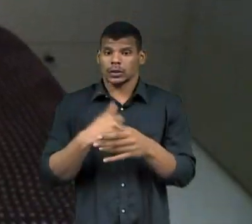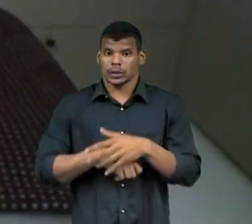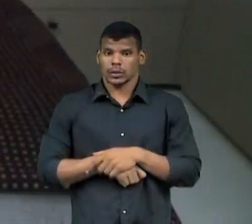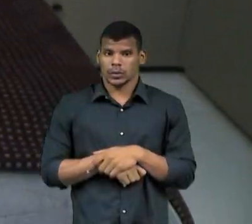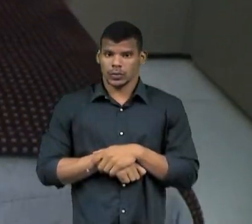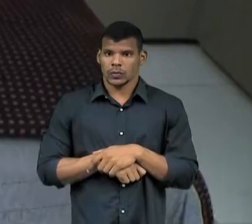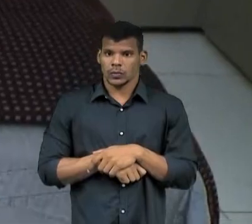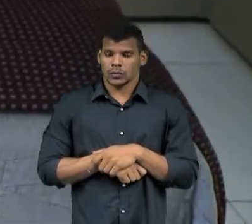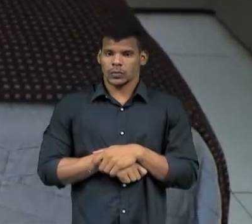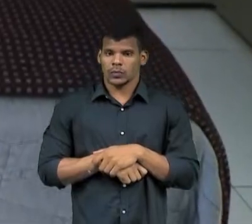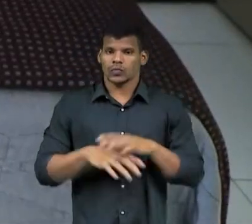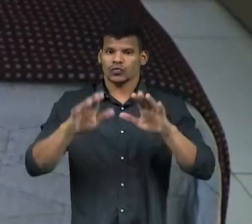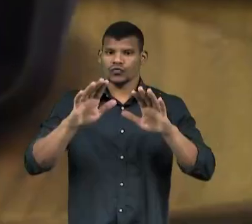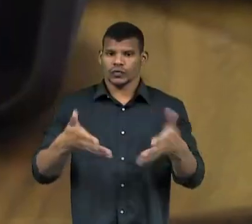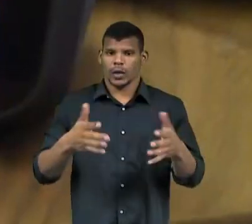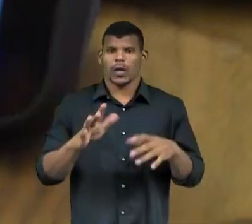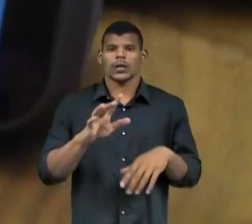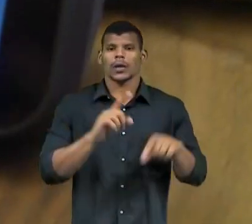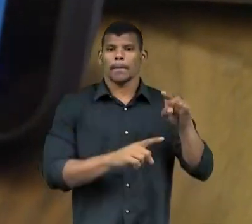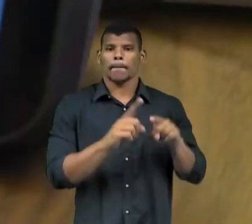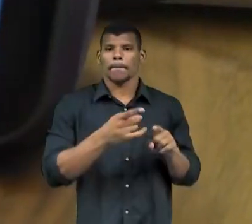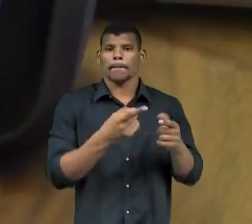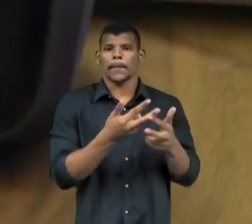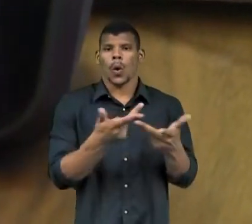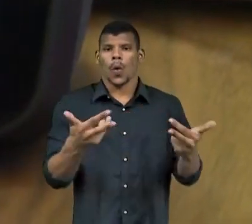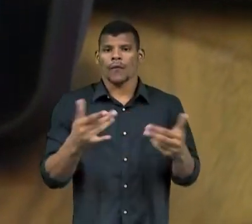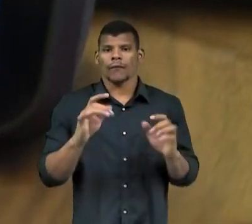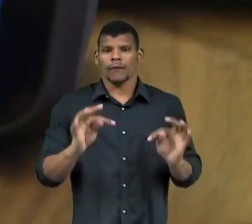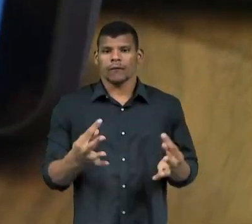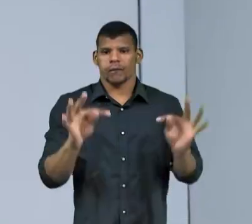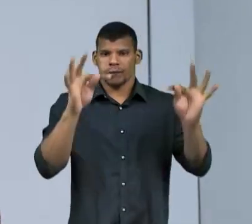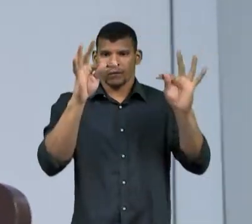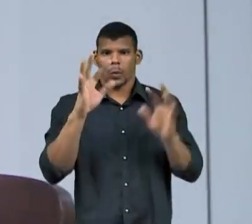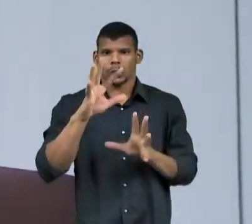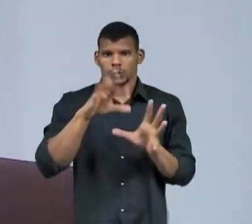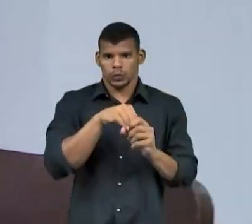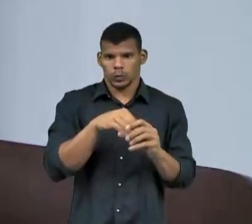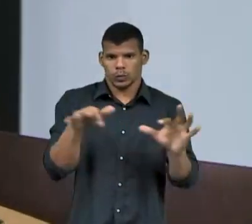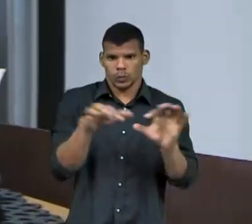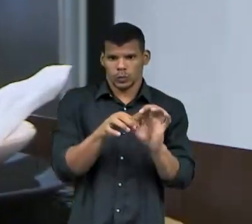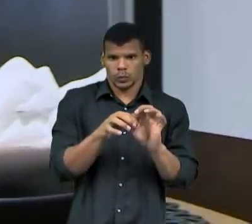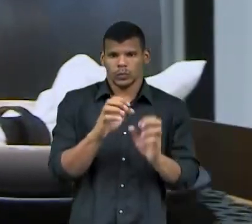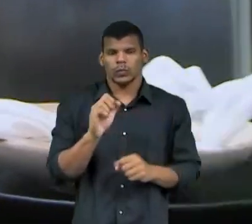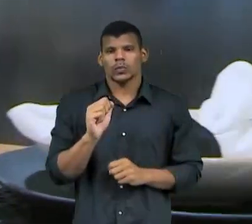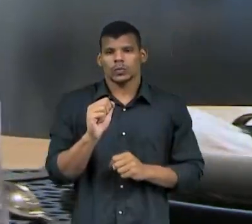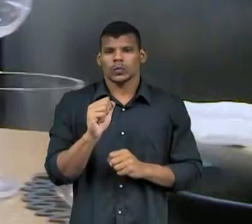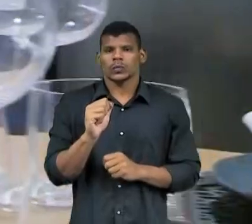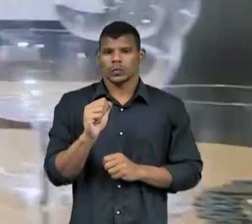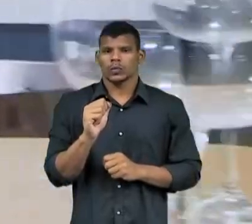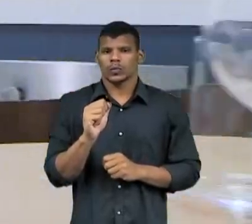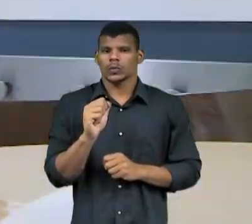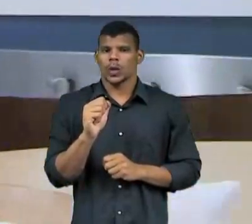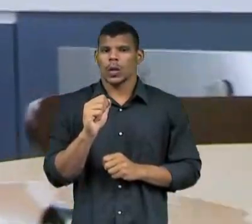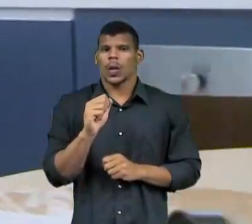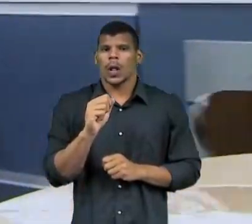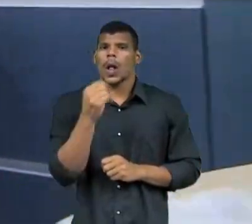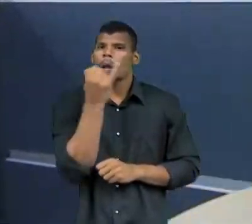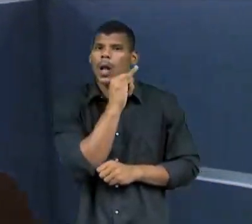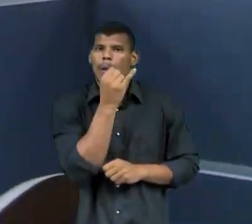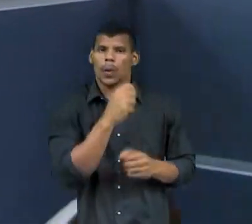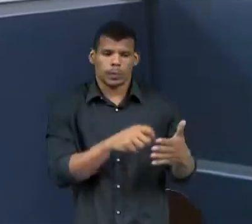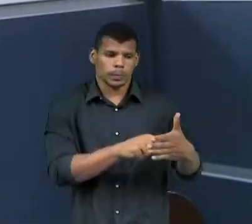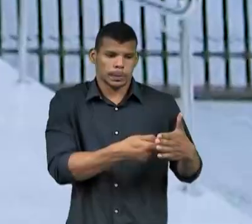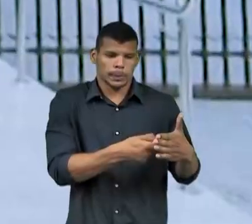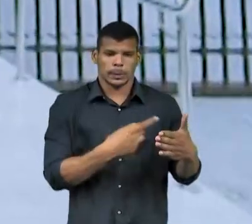vêm mobiliados, decorados e com tecnologia integrada. São fechaduras eletrônicas, interruptores que funcionam